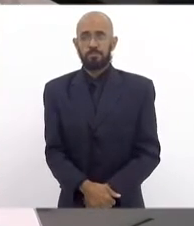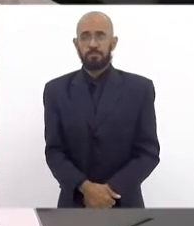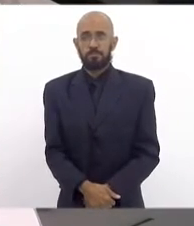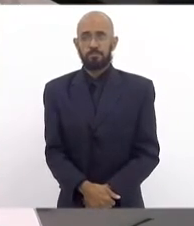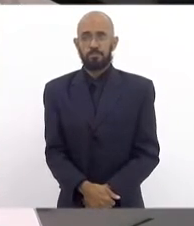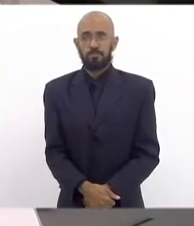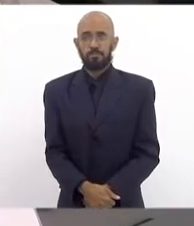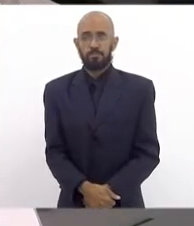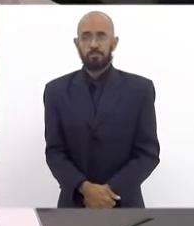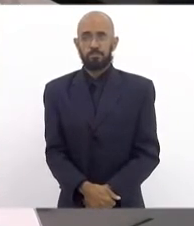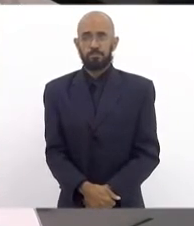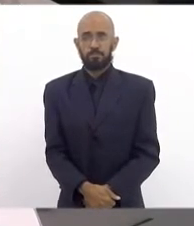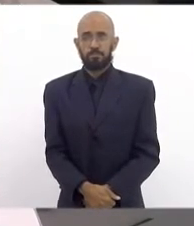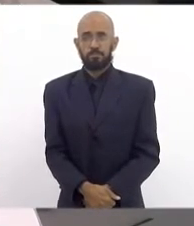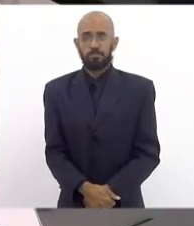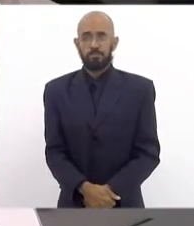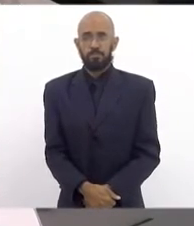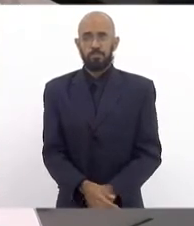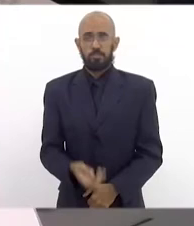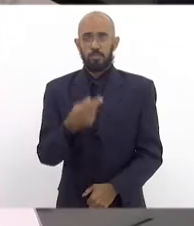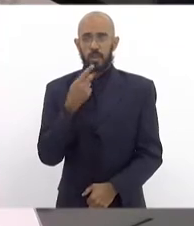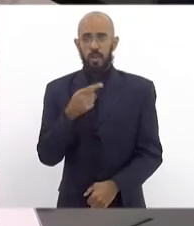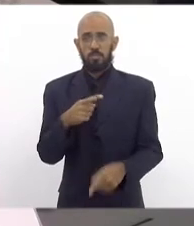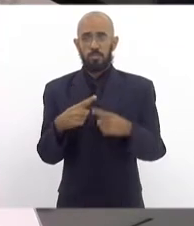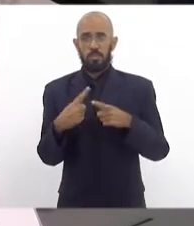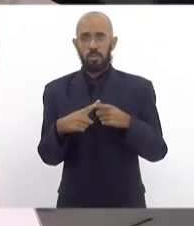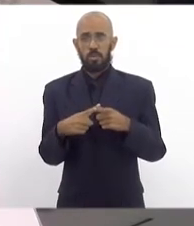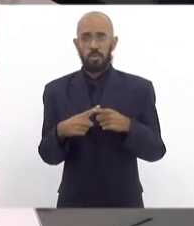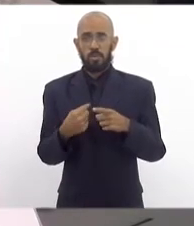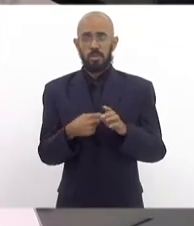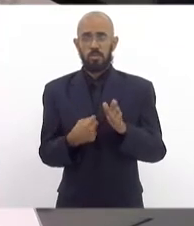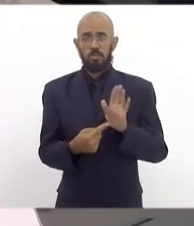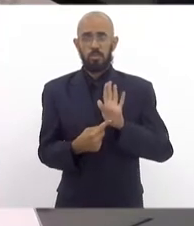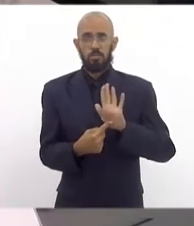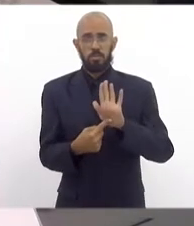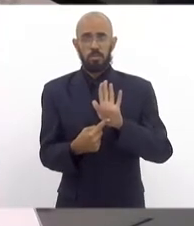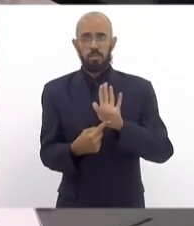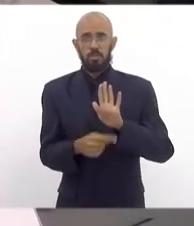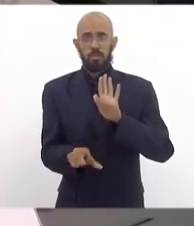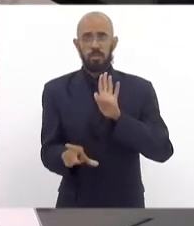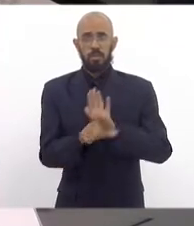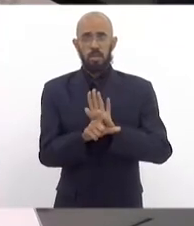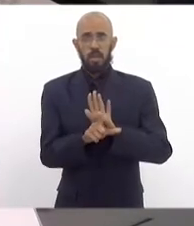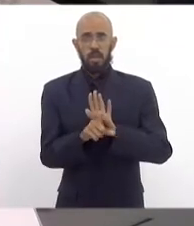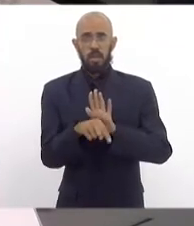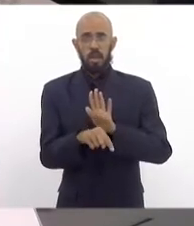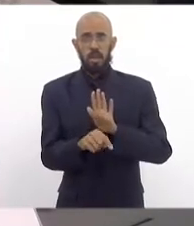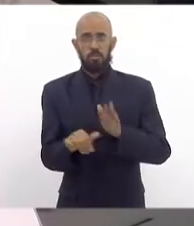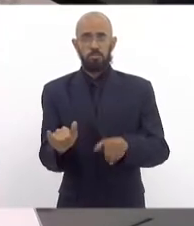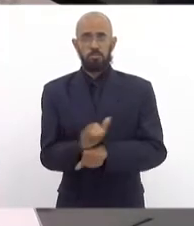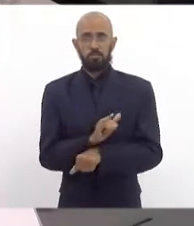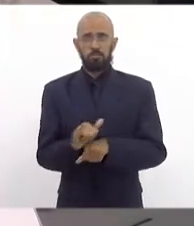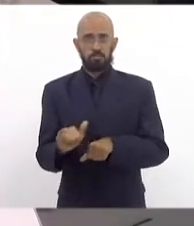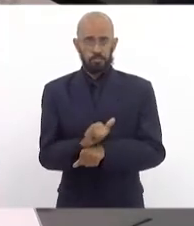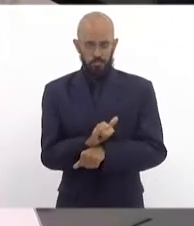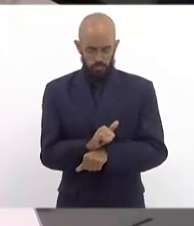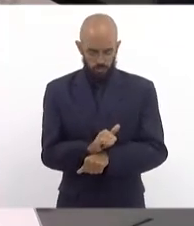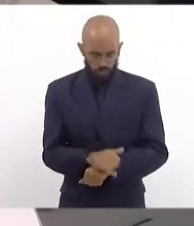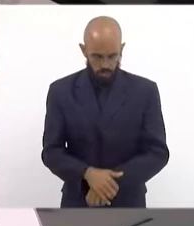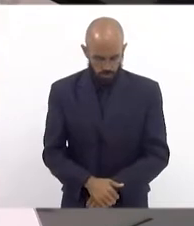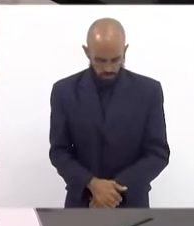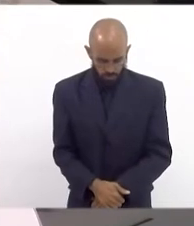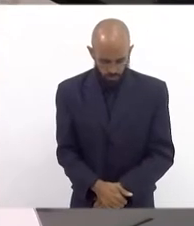para dizer porque eu apresentei aquela lei o que aquilo era uma forma é